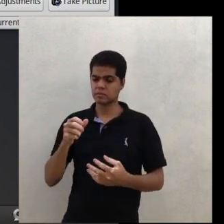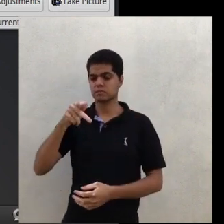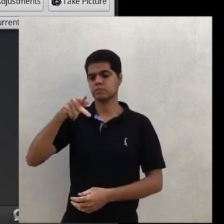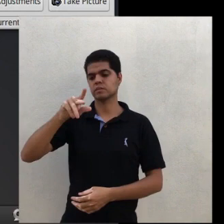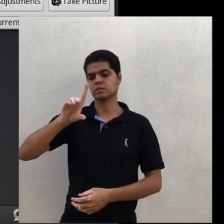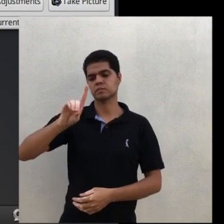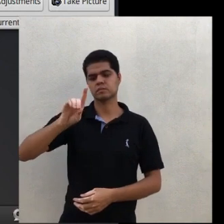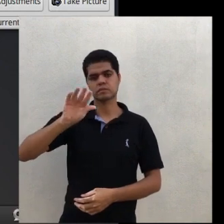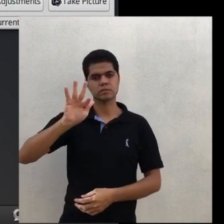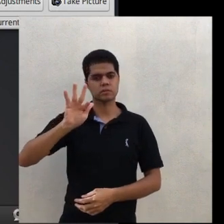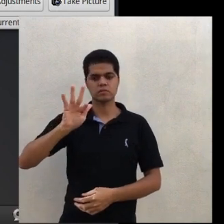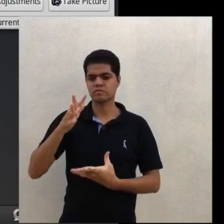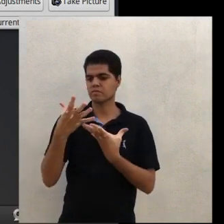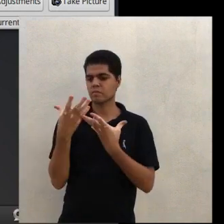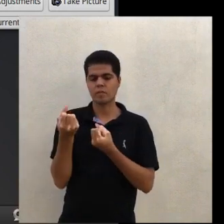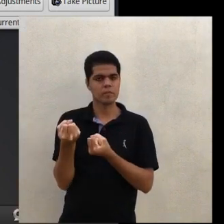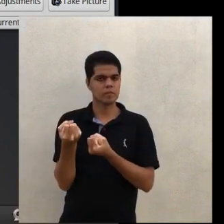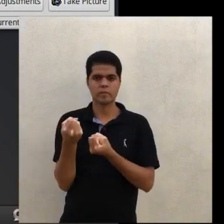tá?